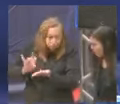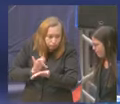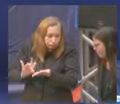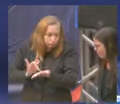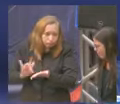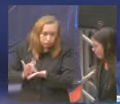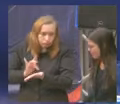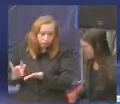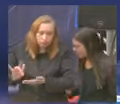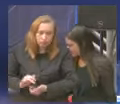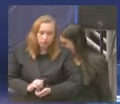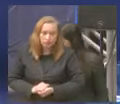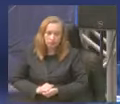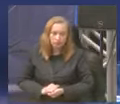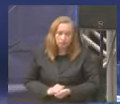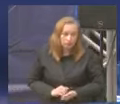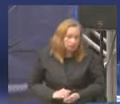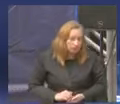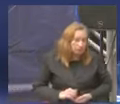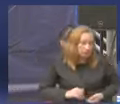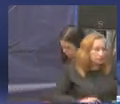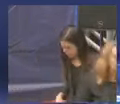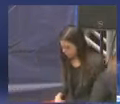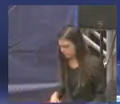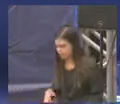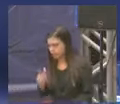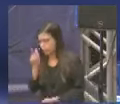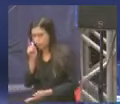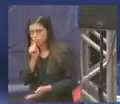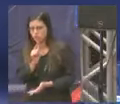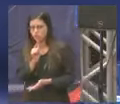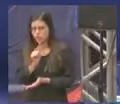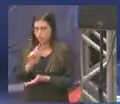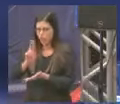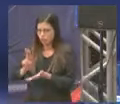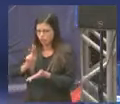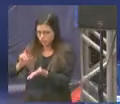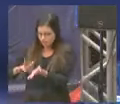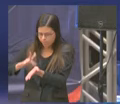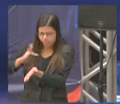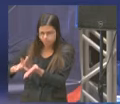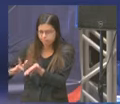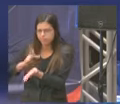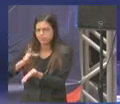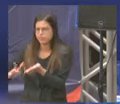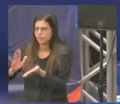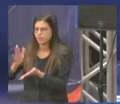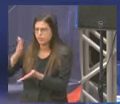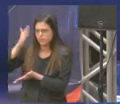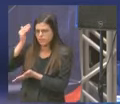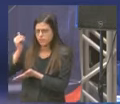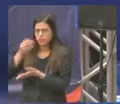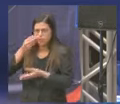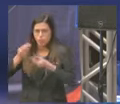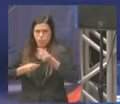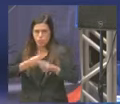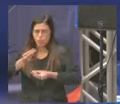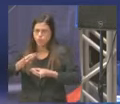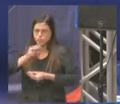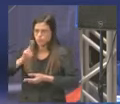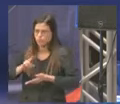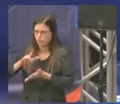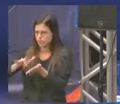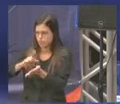naquele tablet. E em pouco tempo eles já estavam dominando o tablet. Em pouco tempo eles já sabiam como é que utilizariam o tablet, como